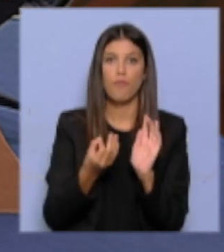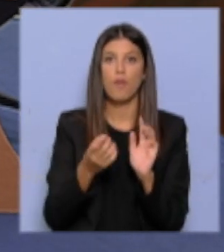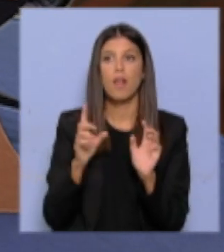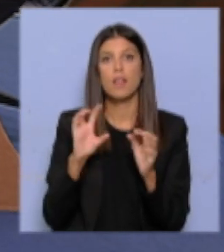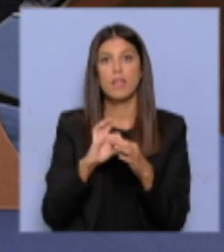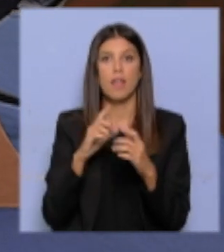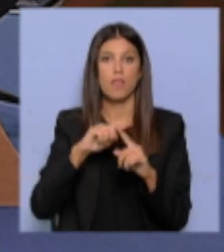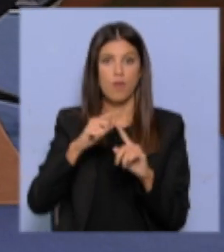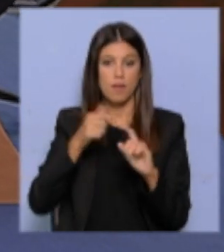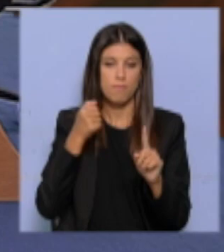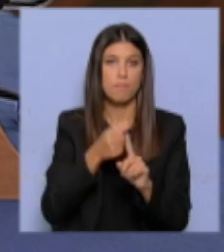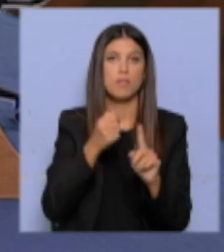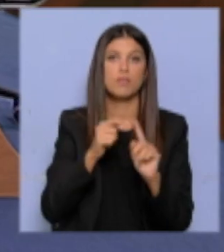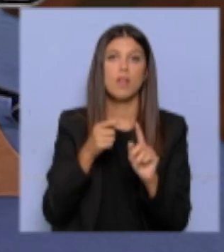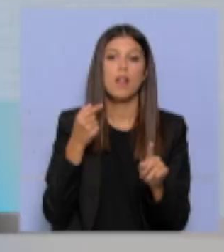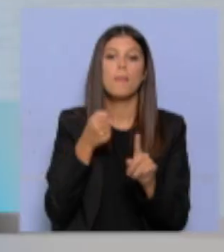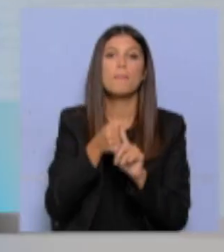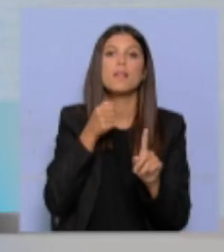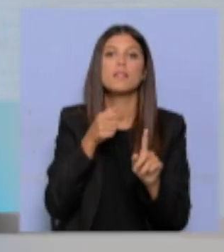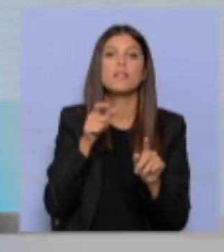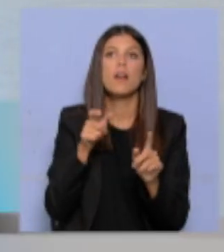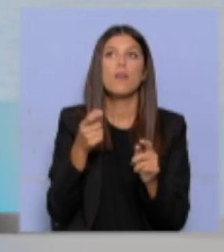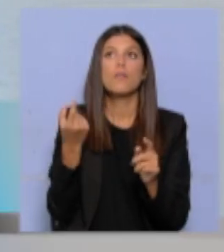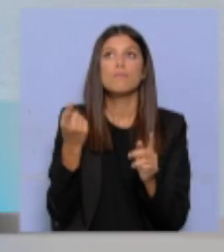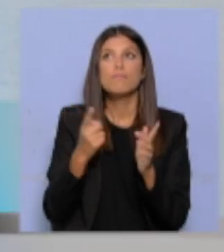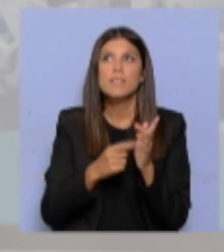a missão requer uma nova configuração.